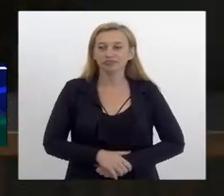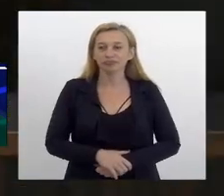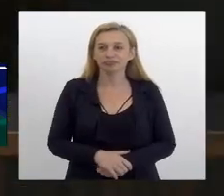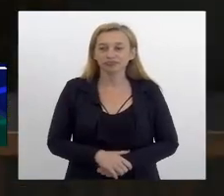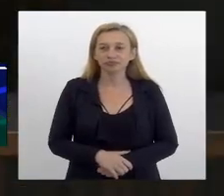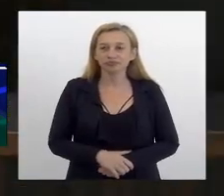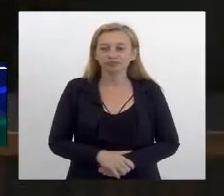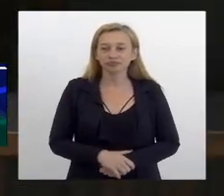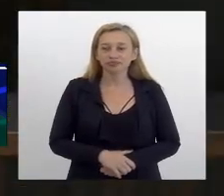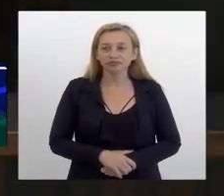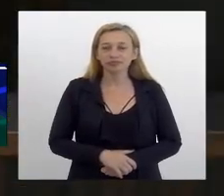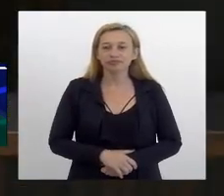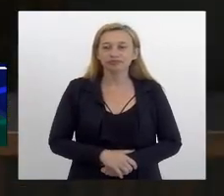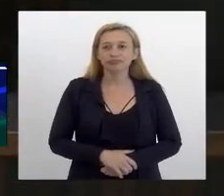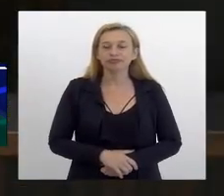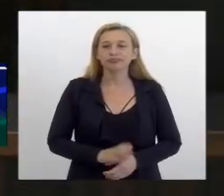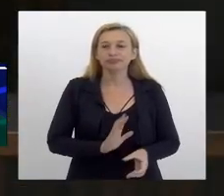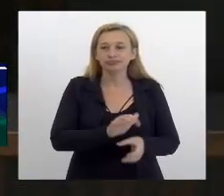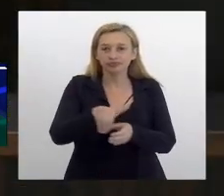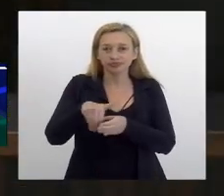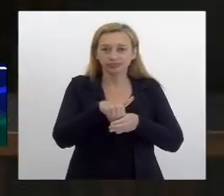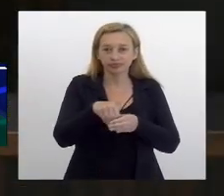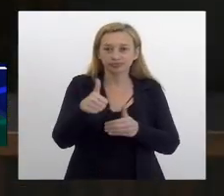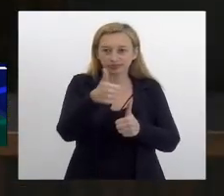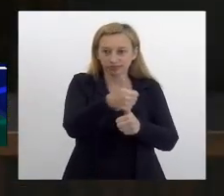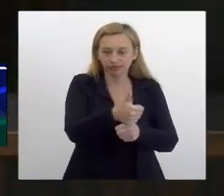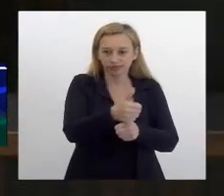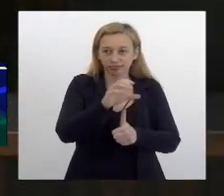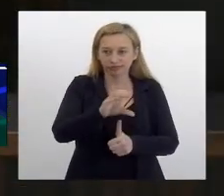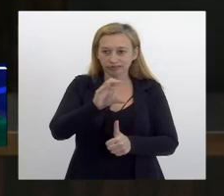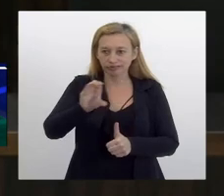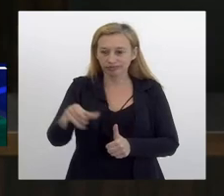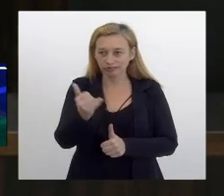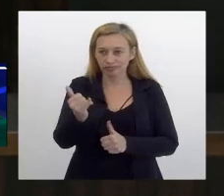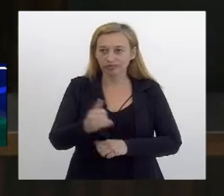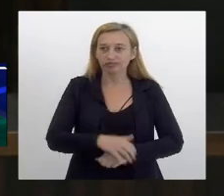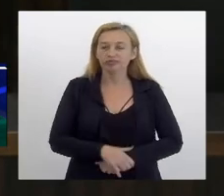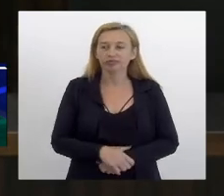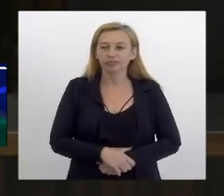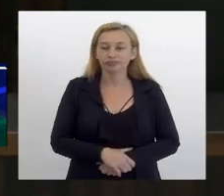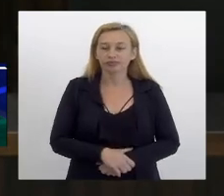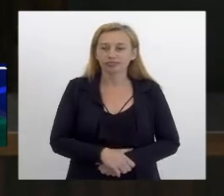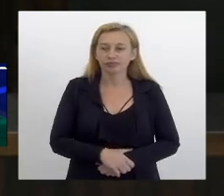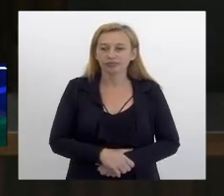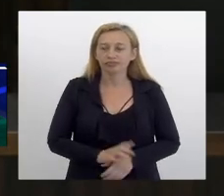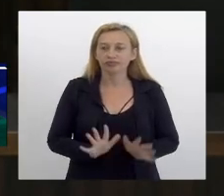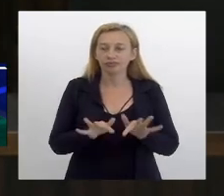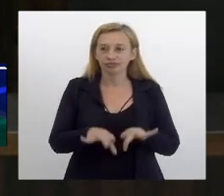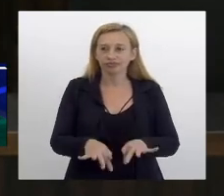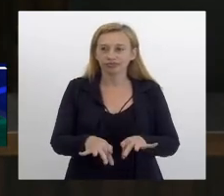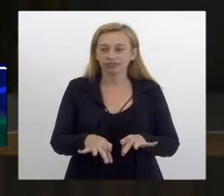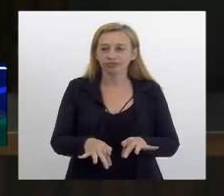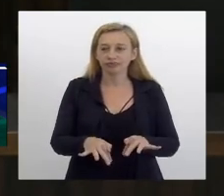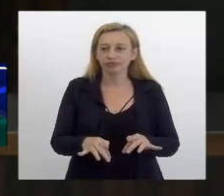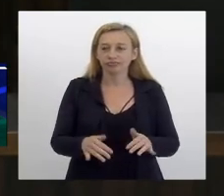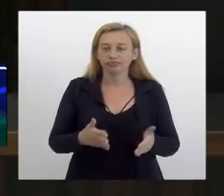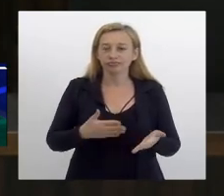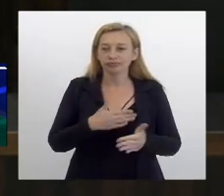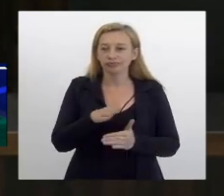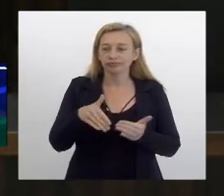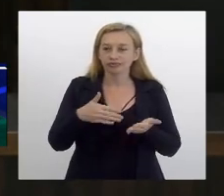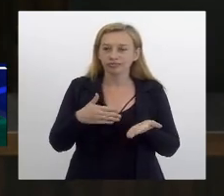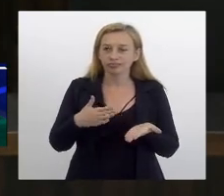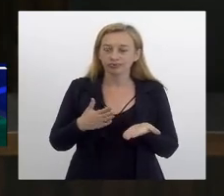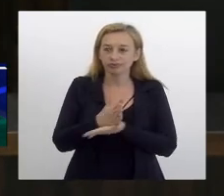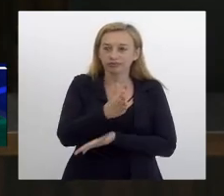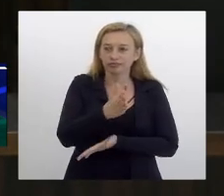Com os pareceres emitidos, em votação, o substitutivo da CCJ. Conforme, afinal, os senhores que aprovam, permaneçam